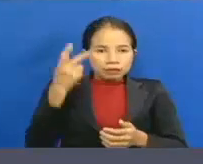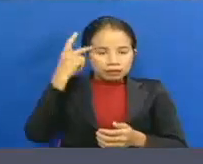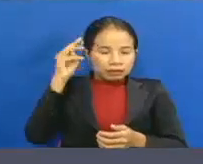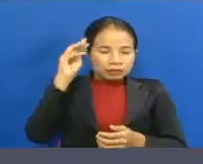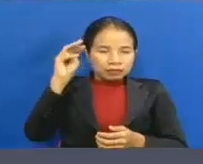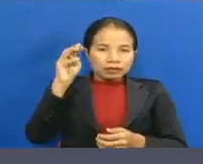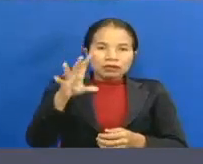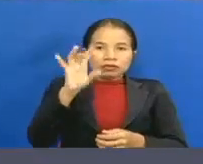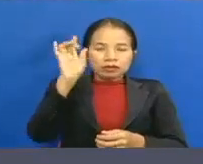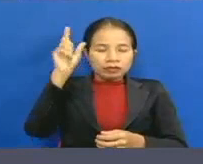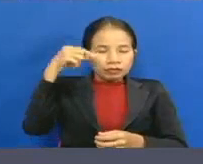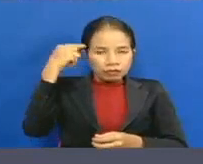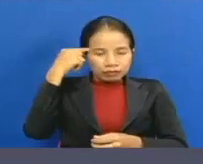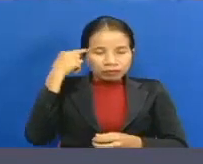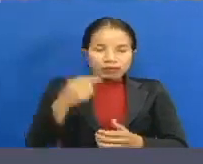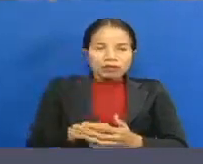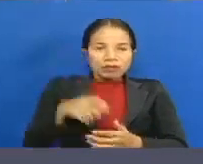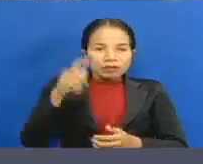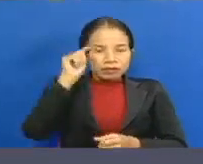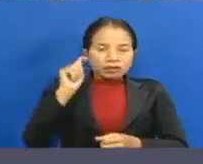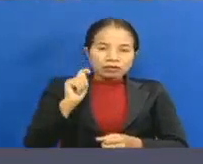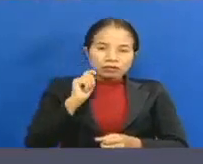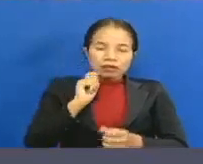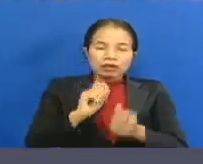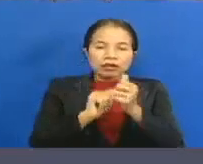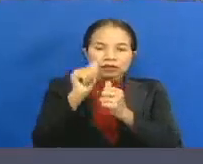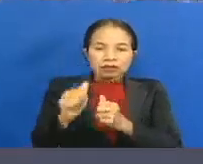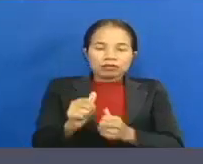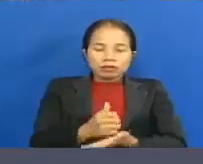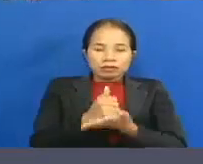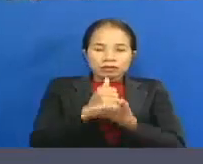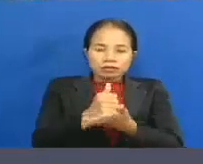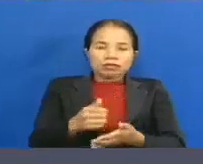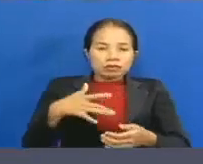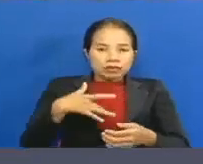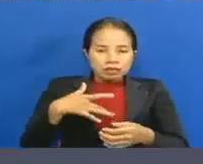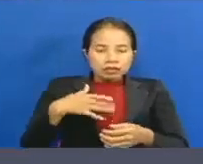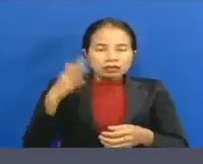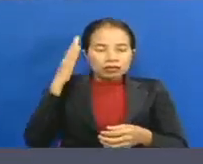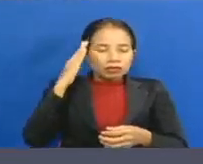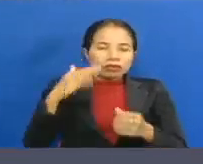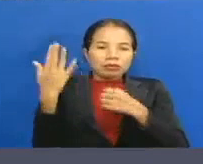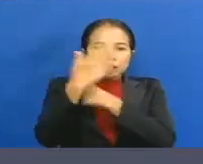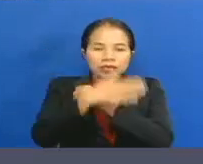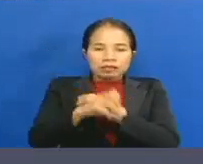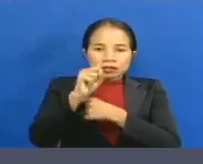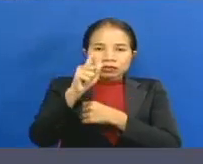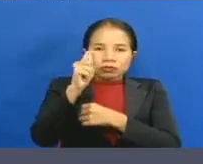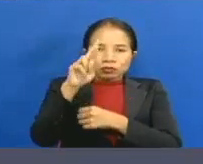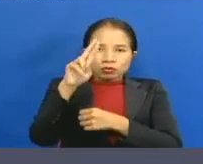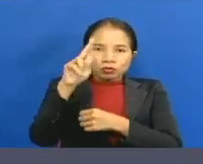Primeiro-ministro e tabu governo constitucional ta urma tandruak ato solidaridade no sentido condolência ba Turquia no Síria nebe